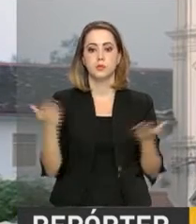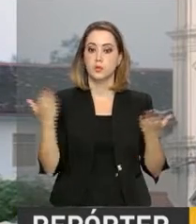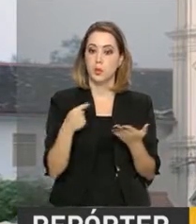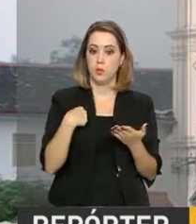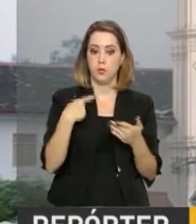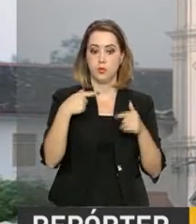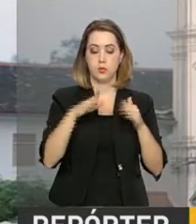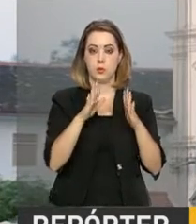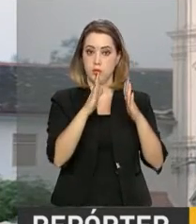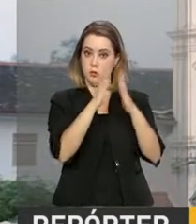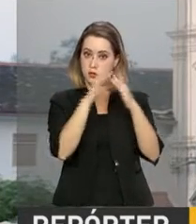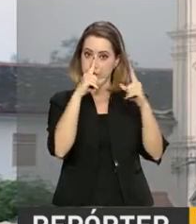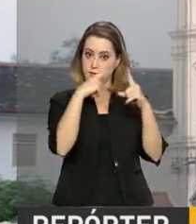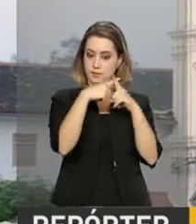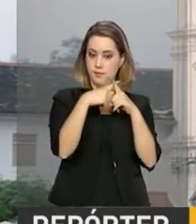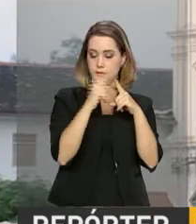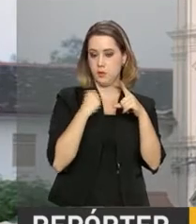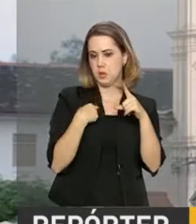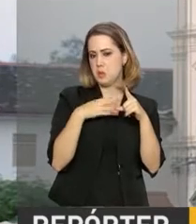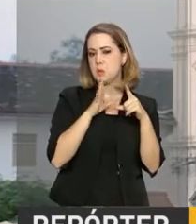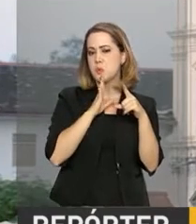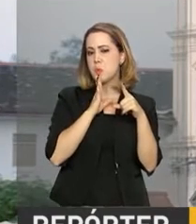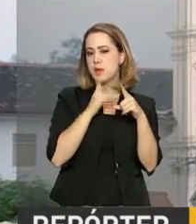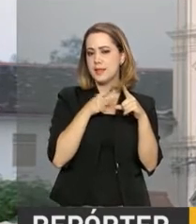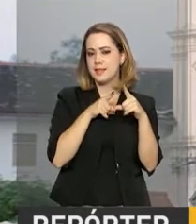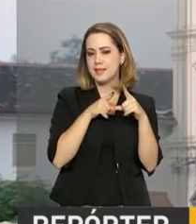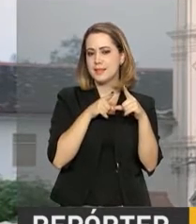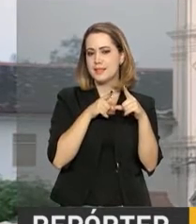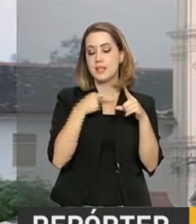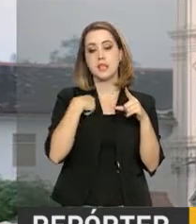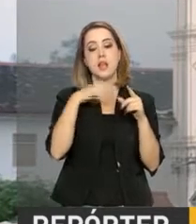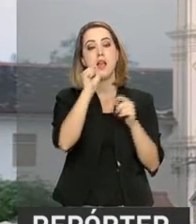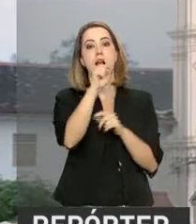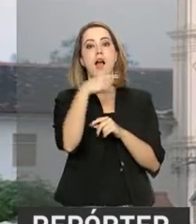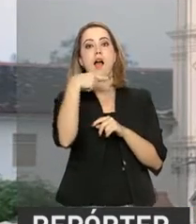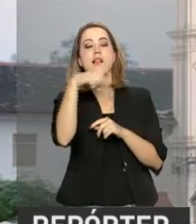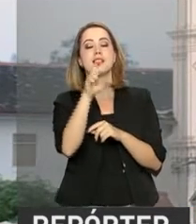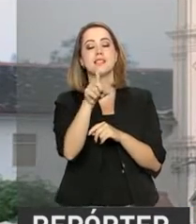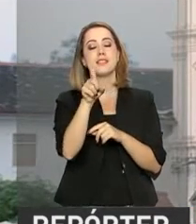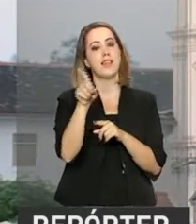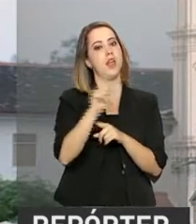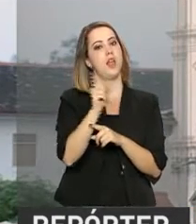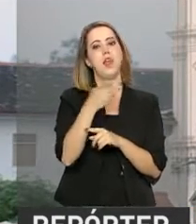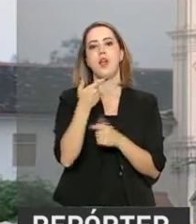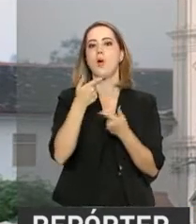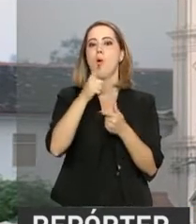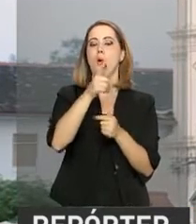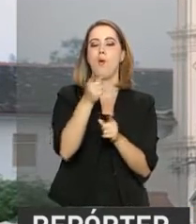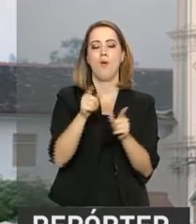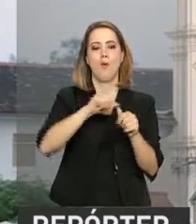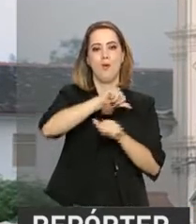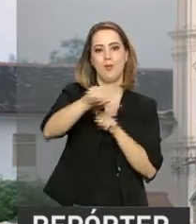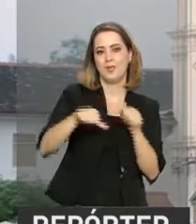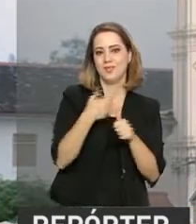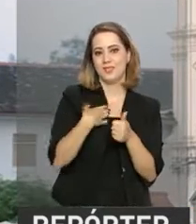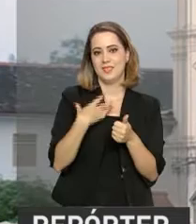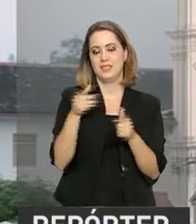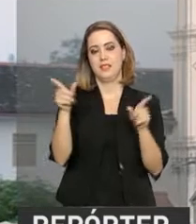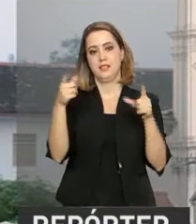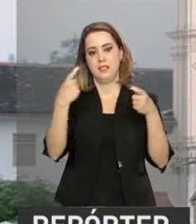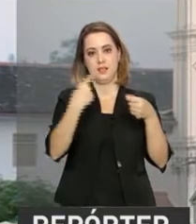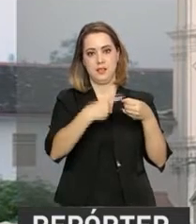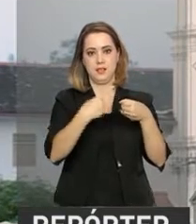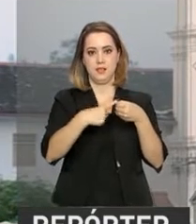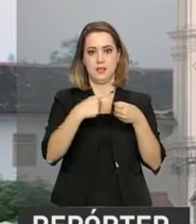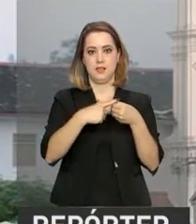da sé mas se você não está reconhecendo as é porque não estou em são paulo ensina a cidade de goa cidade de